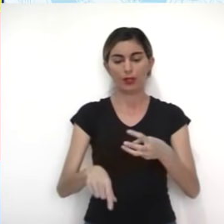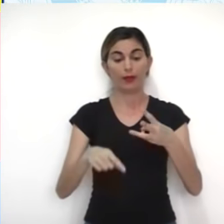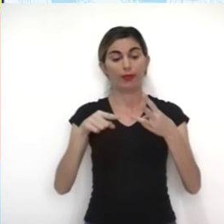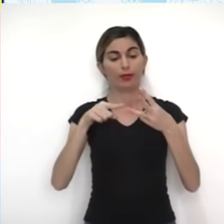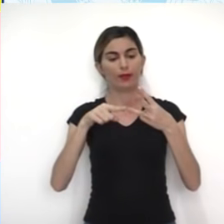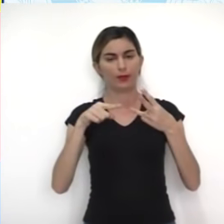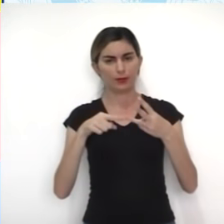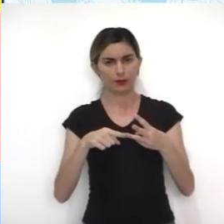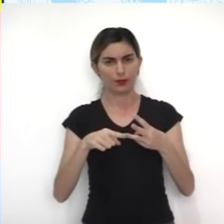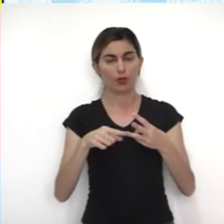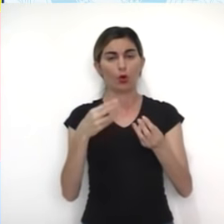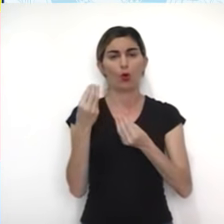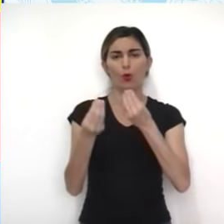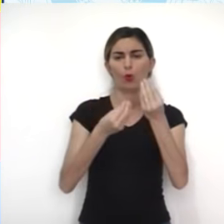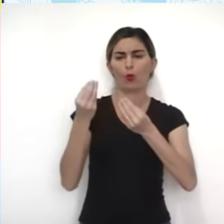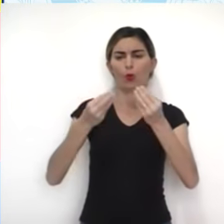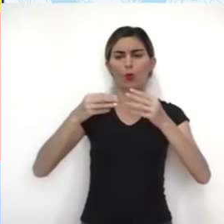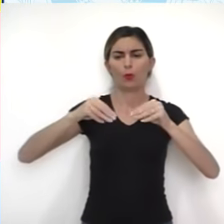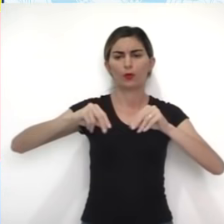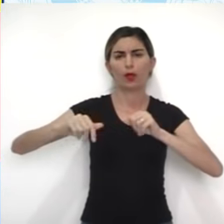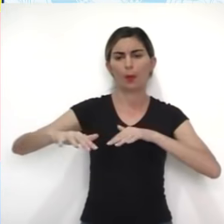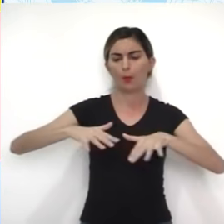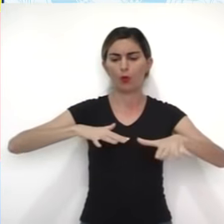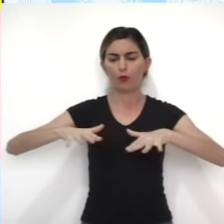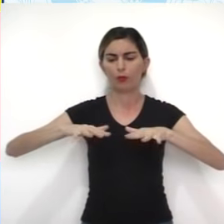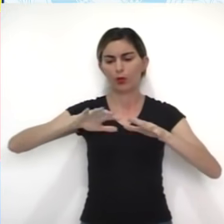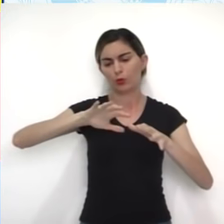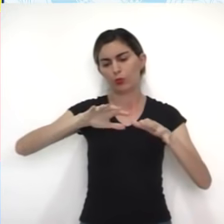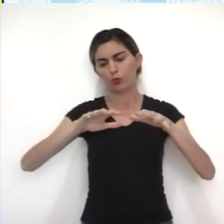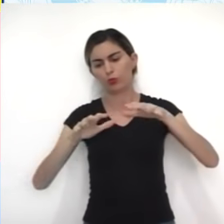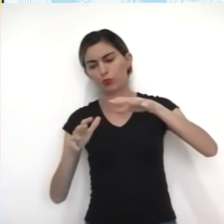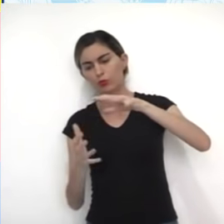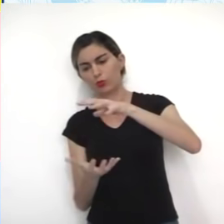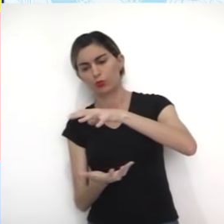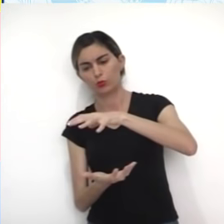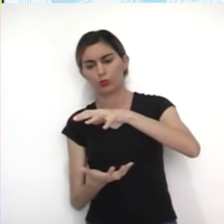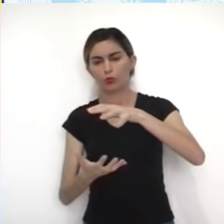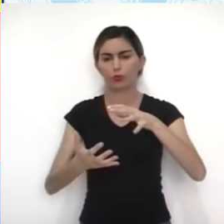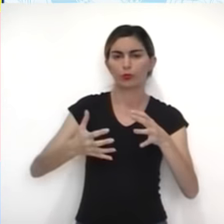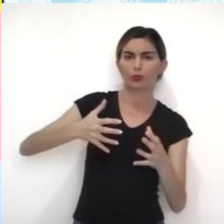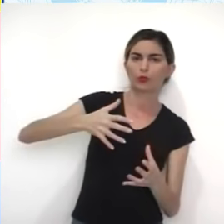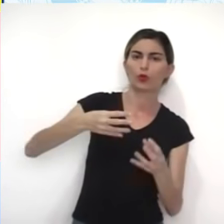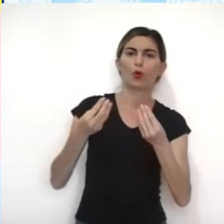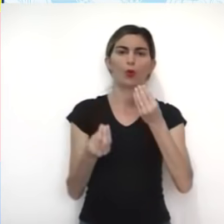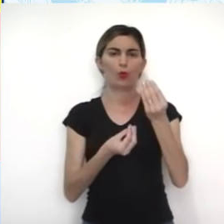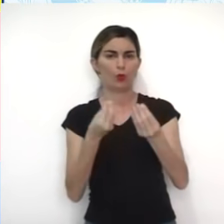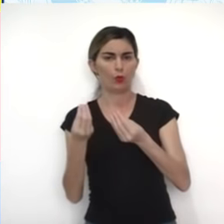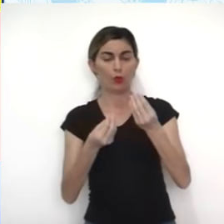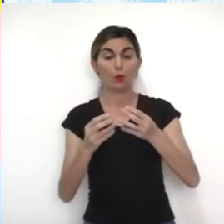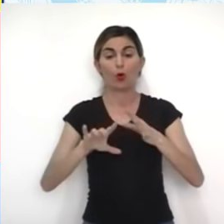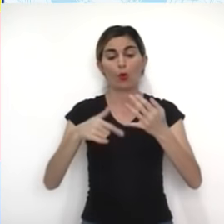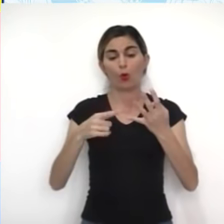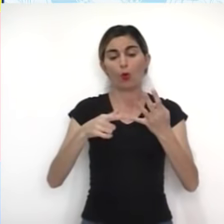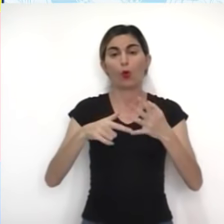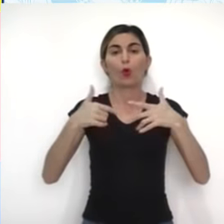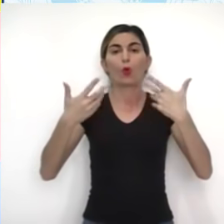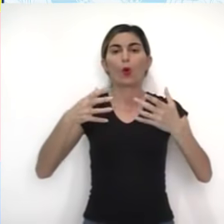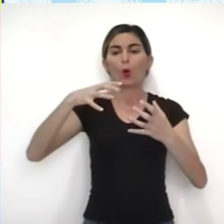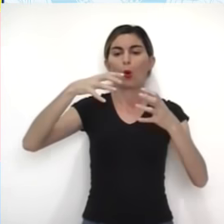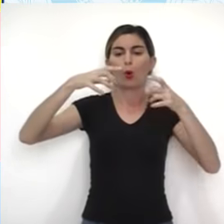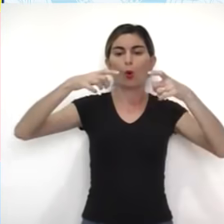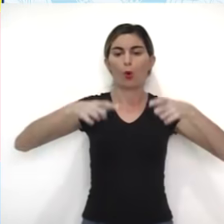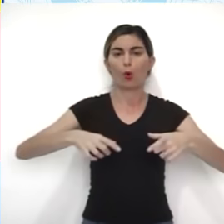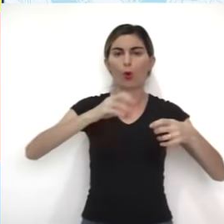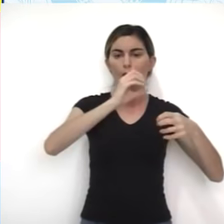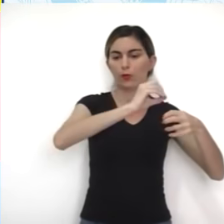a nossa terceira parada é como a terra se movimenta e a nossa quarta e última parada é qual a localização